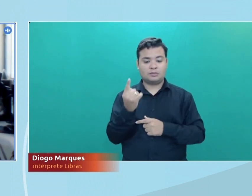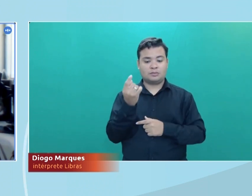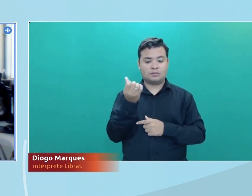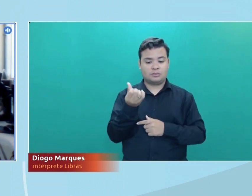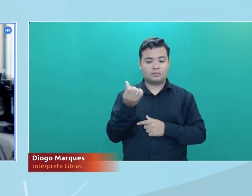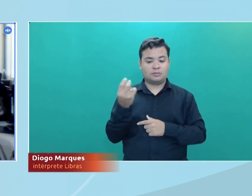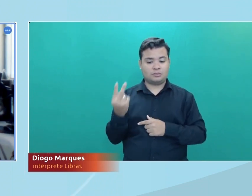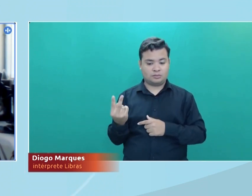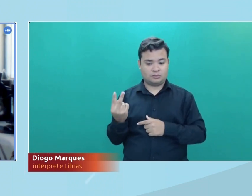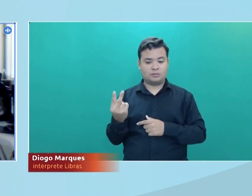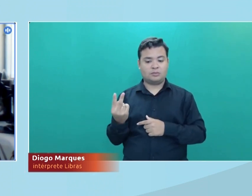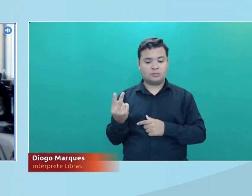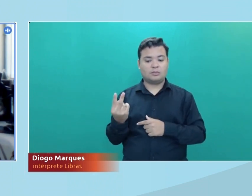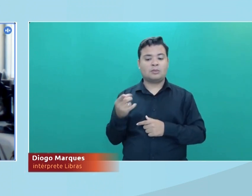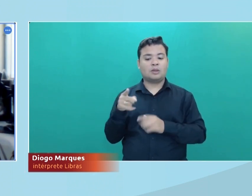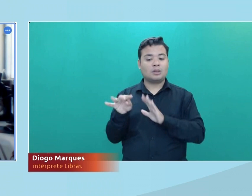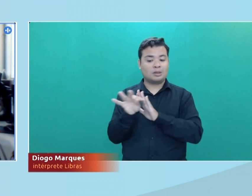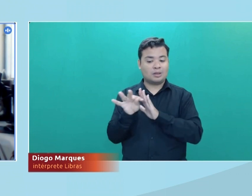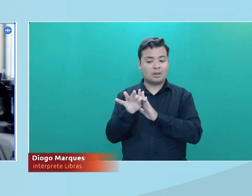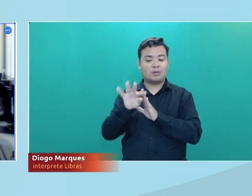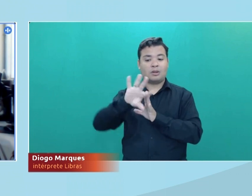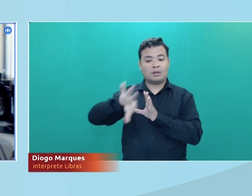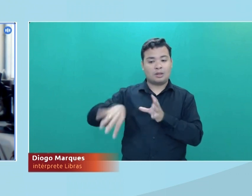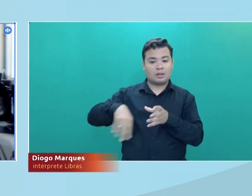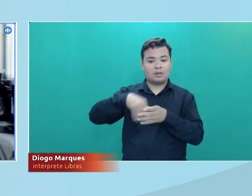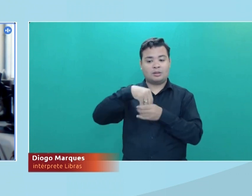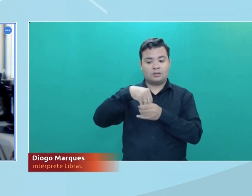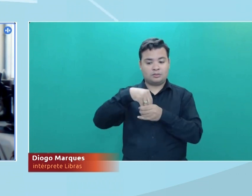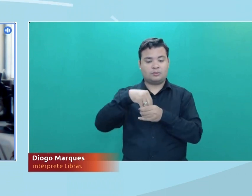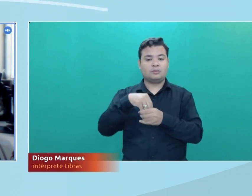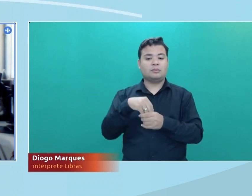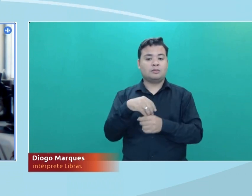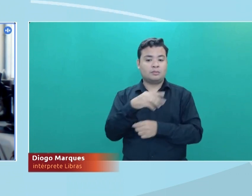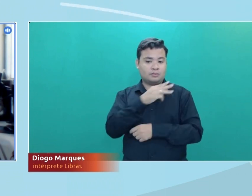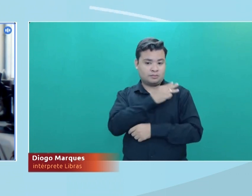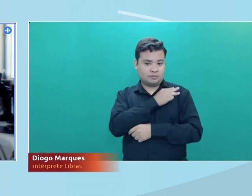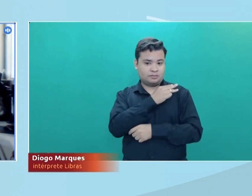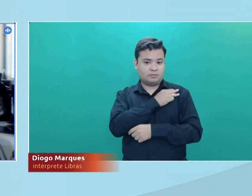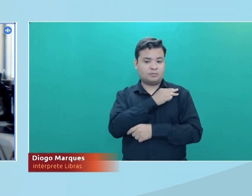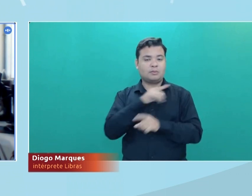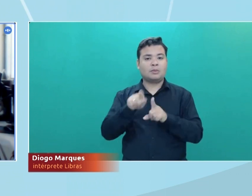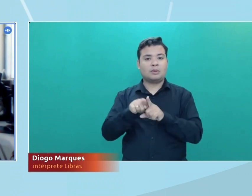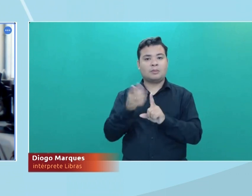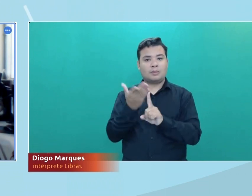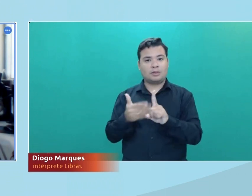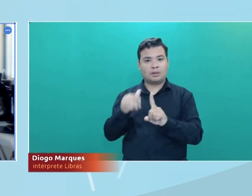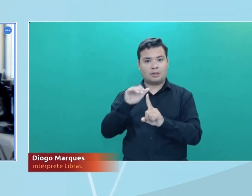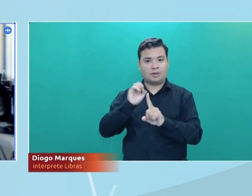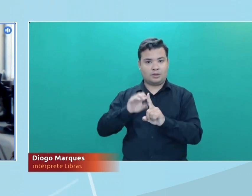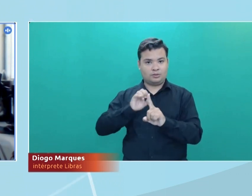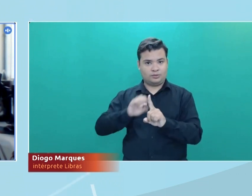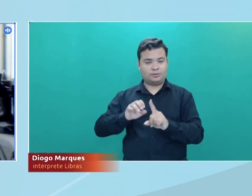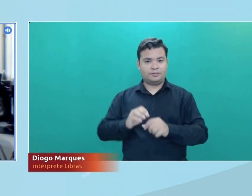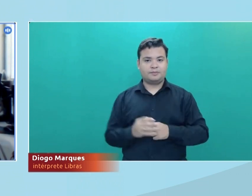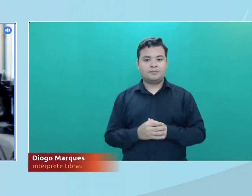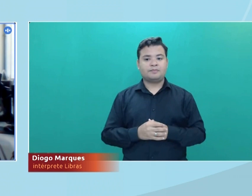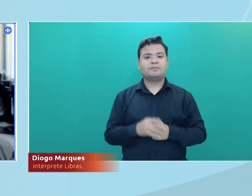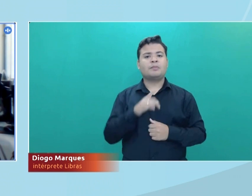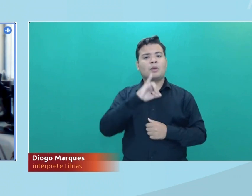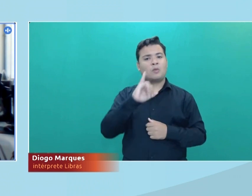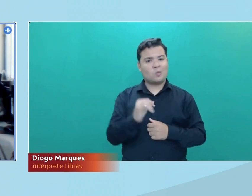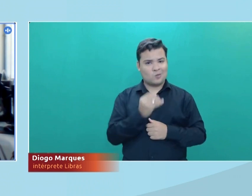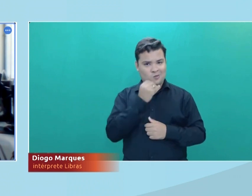para técnicos integrados ao ensino médio e à educação de jovens e adultos. Essas oportunidades